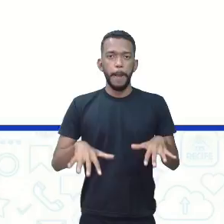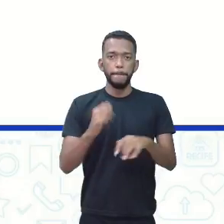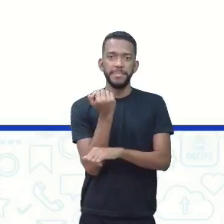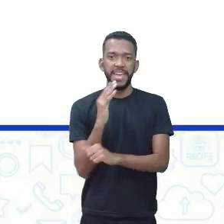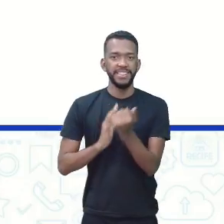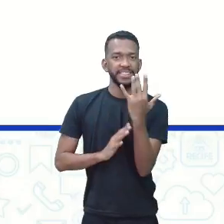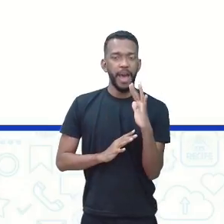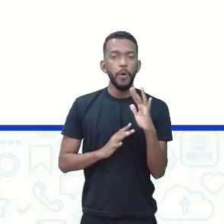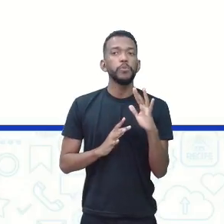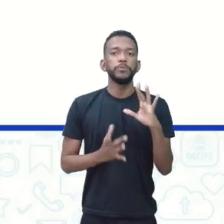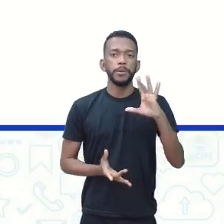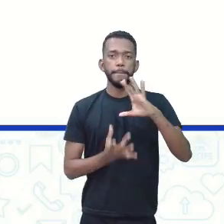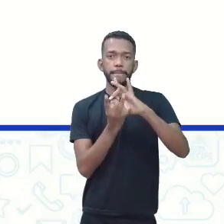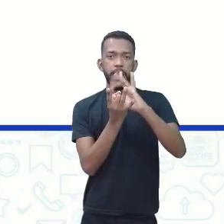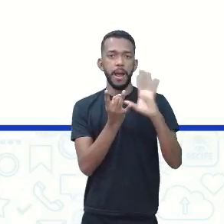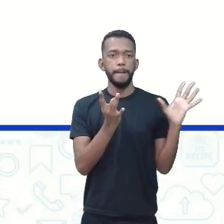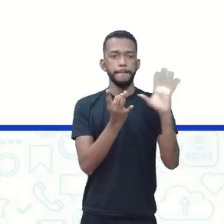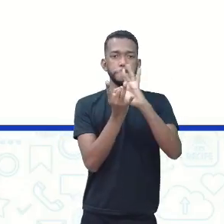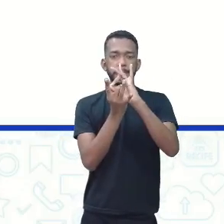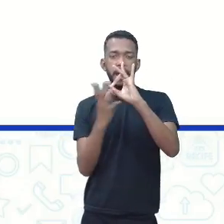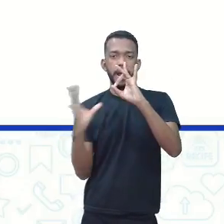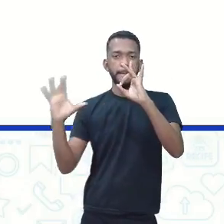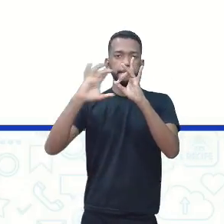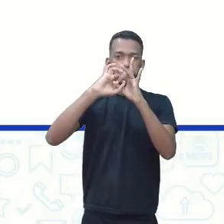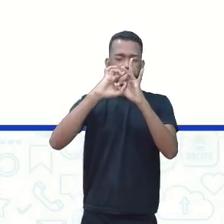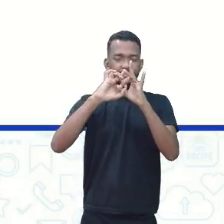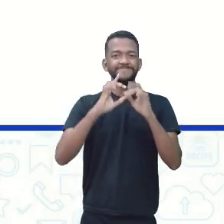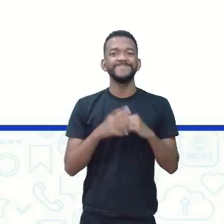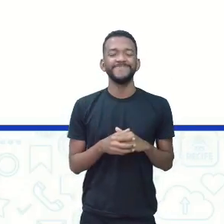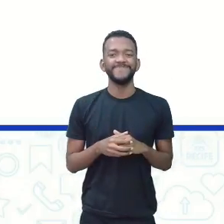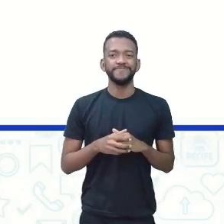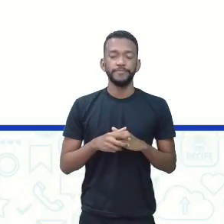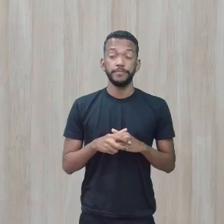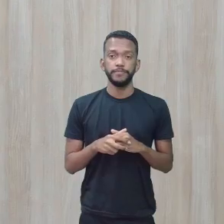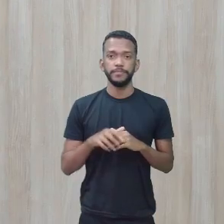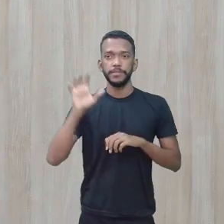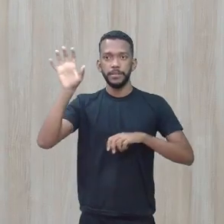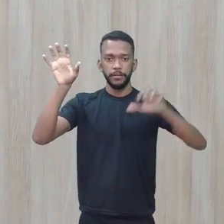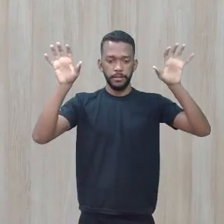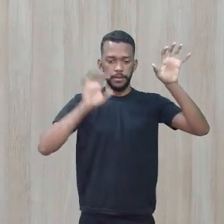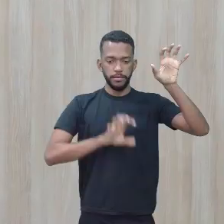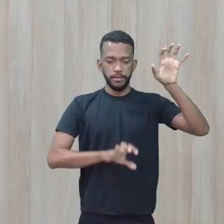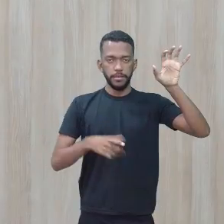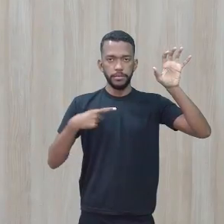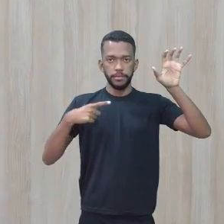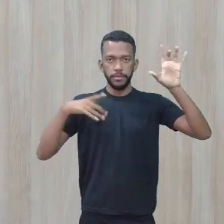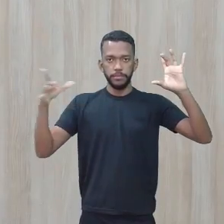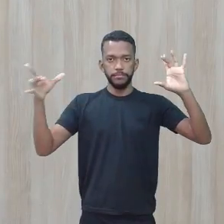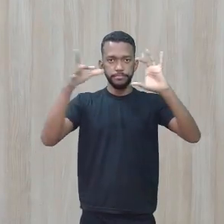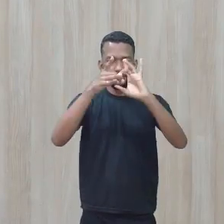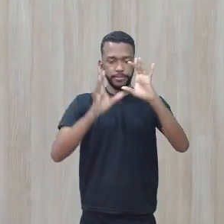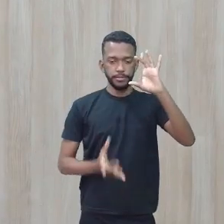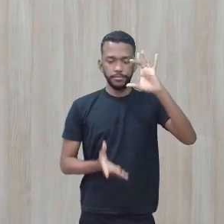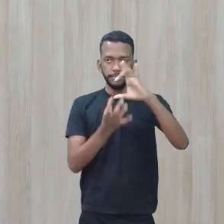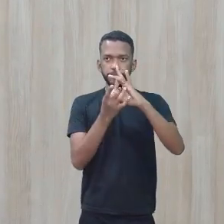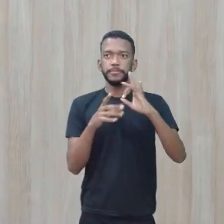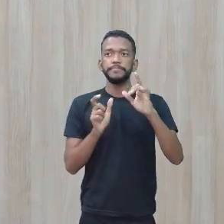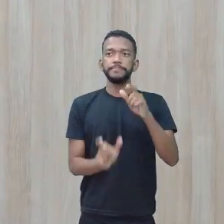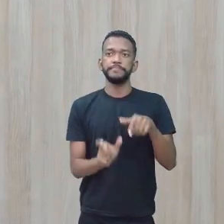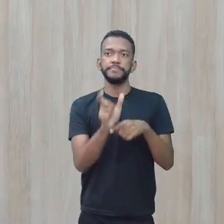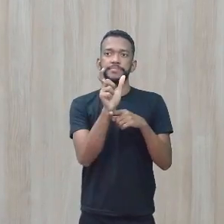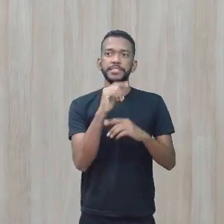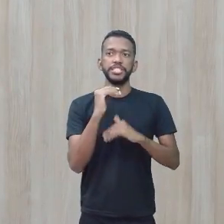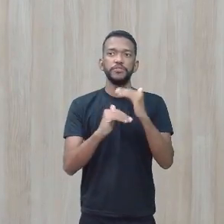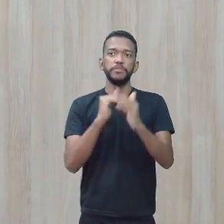ambientais, certo? De não esgotar nossos recursos naturais. Então, esse termo surge dentro dessas conferências, né? E